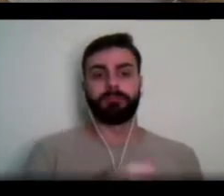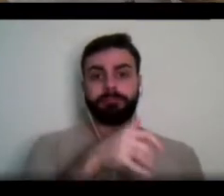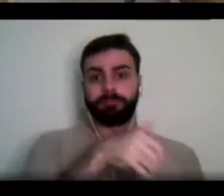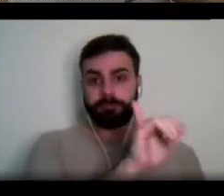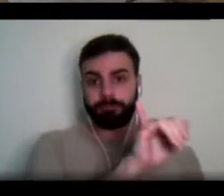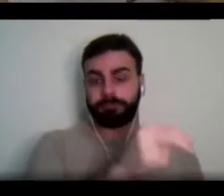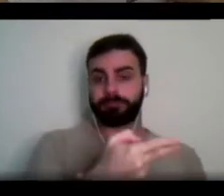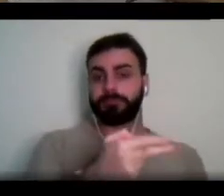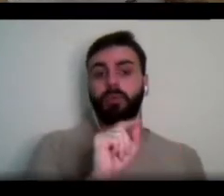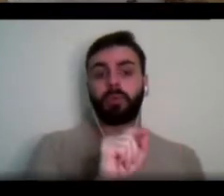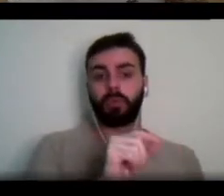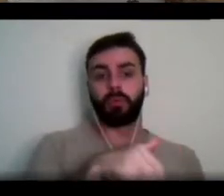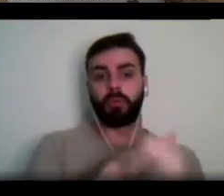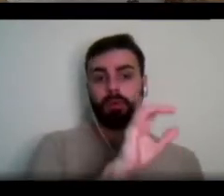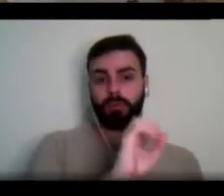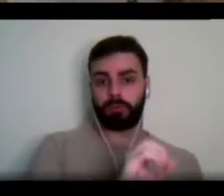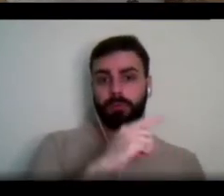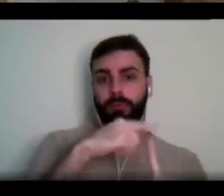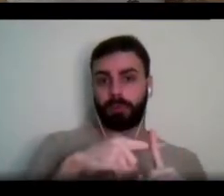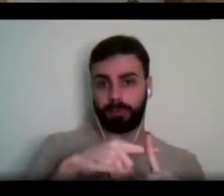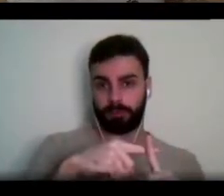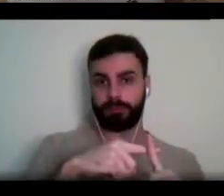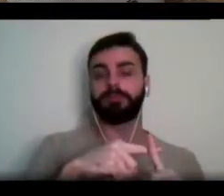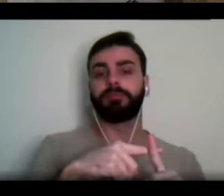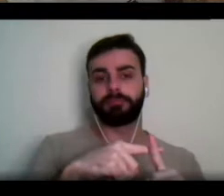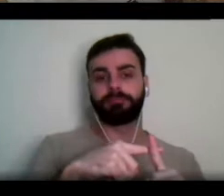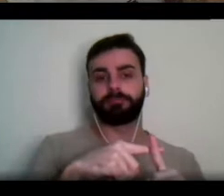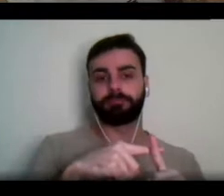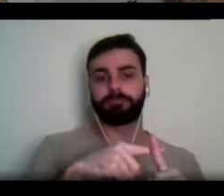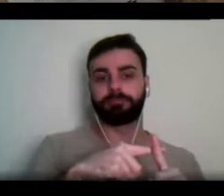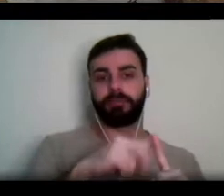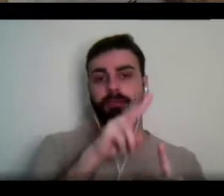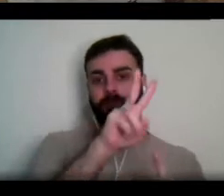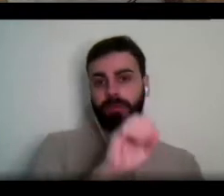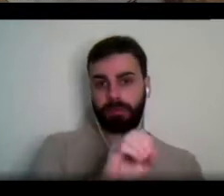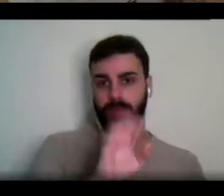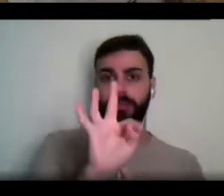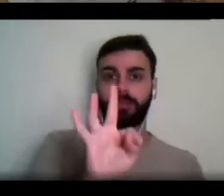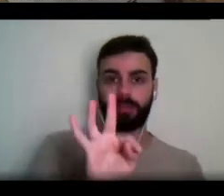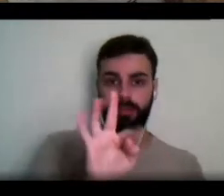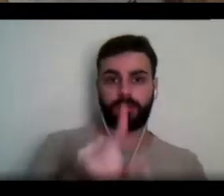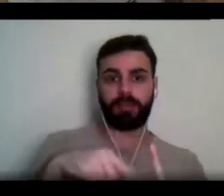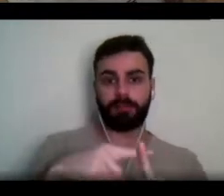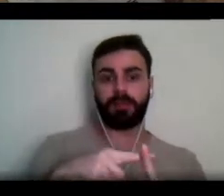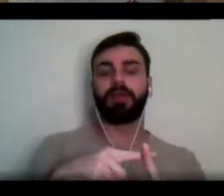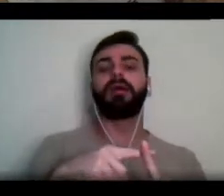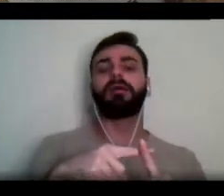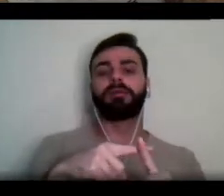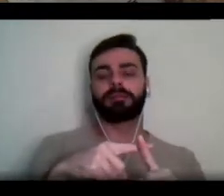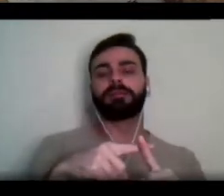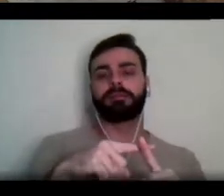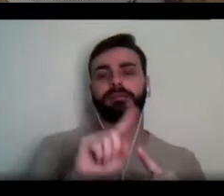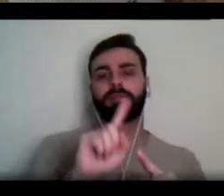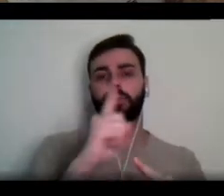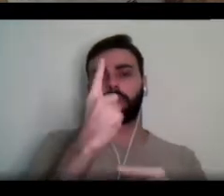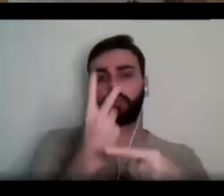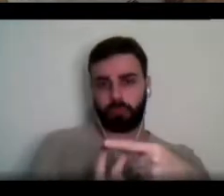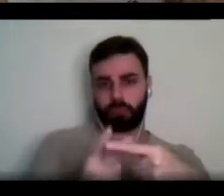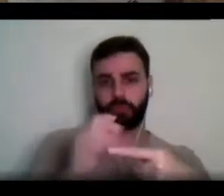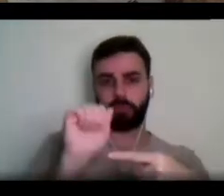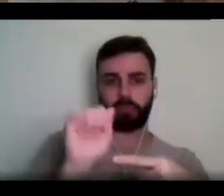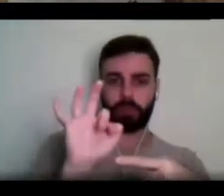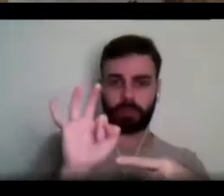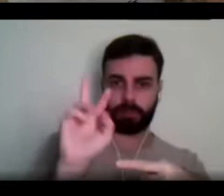conhece, que é um y é igual a um y0 mais um v0